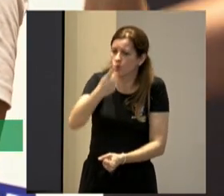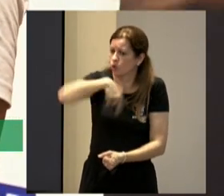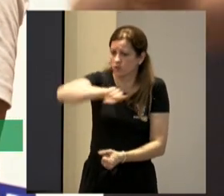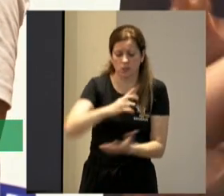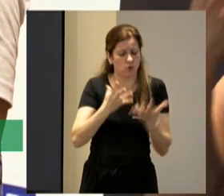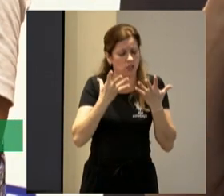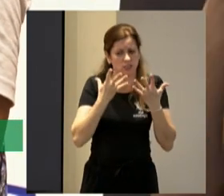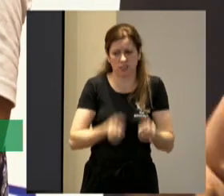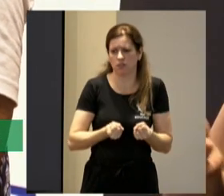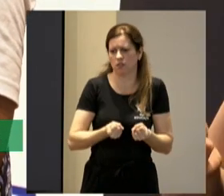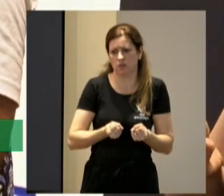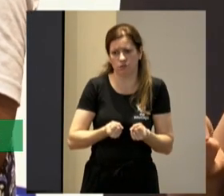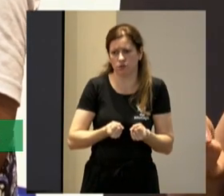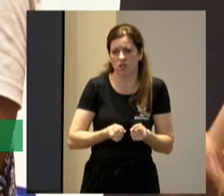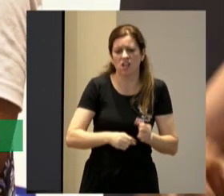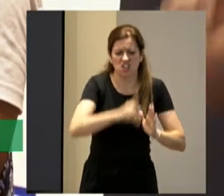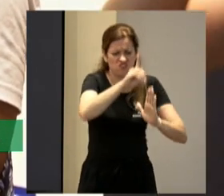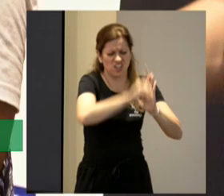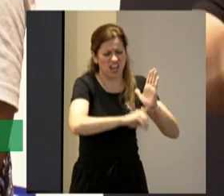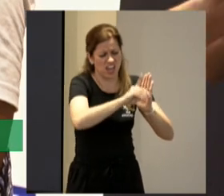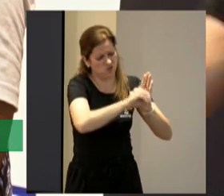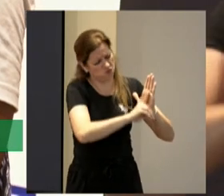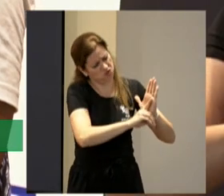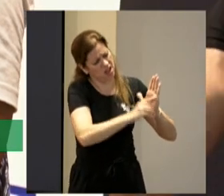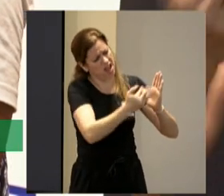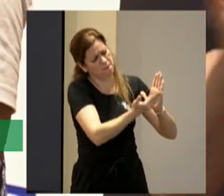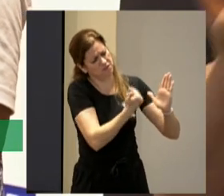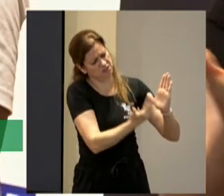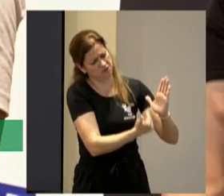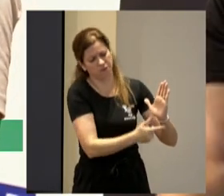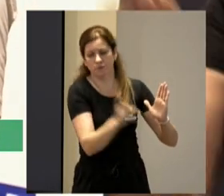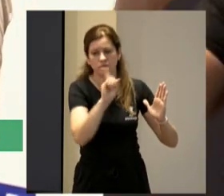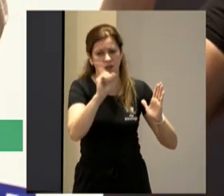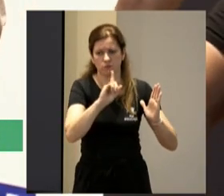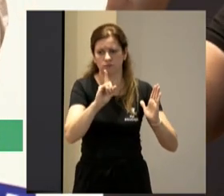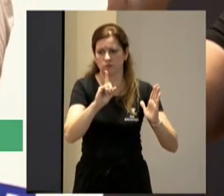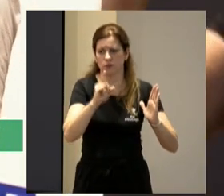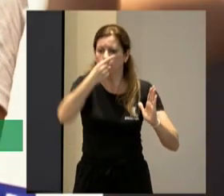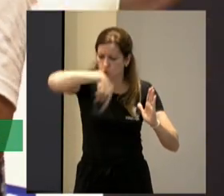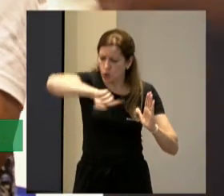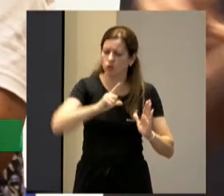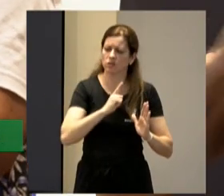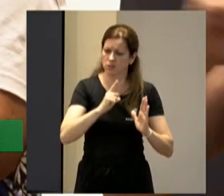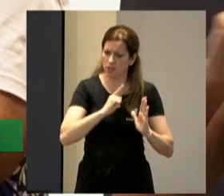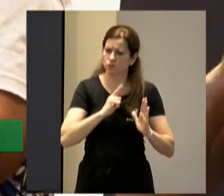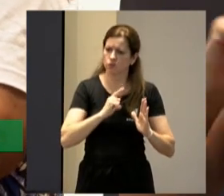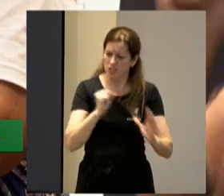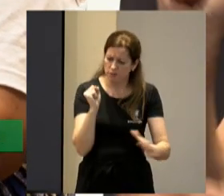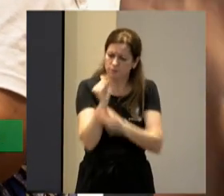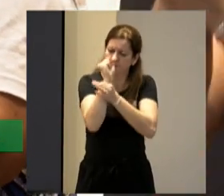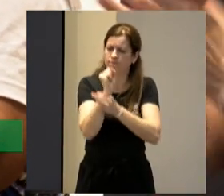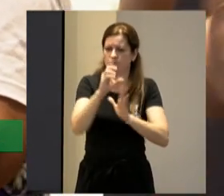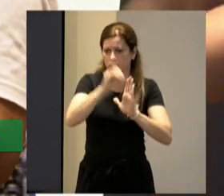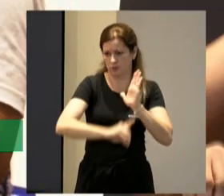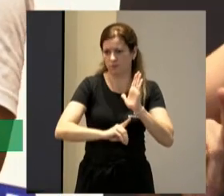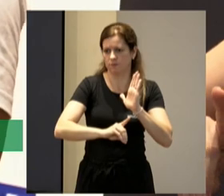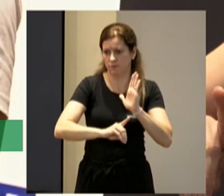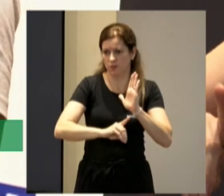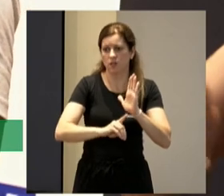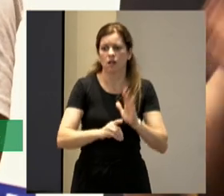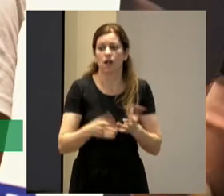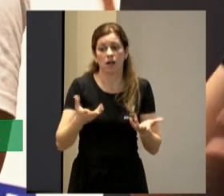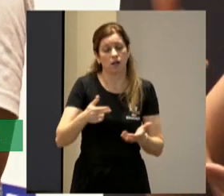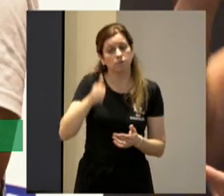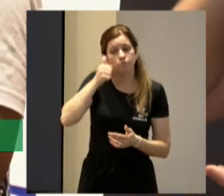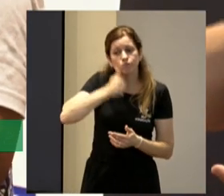aceitaremos negação de direito. Estaremos vigiantes e vigilantes para entender que, como disse Antonieta de